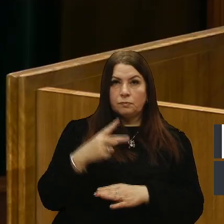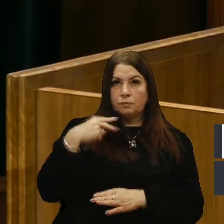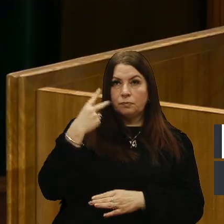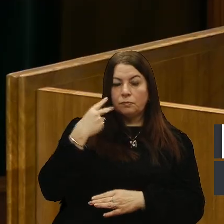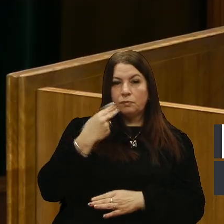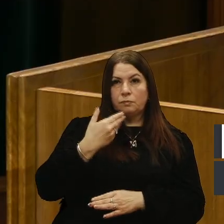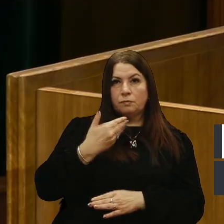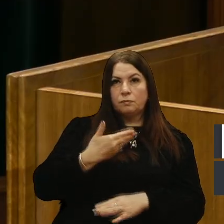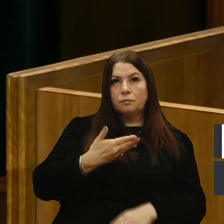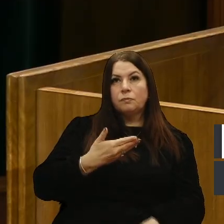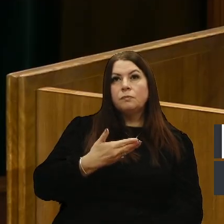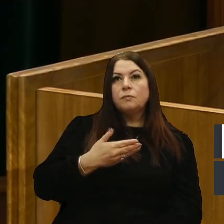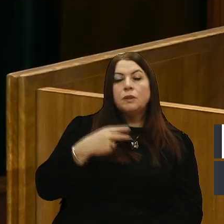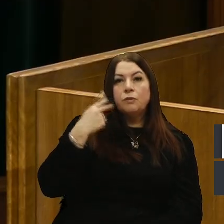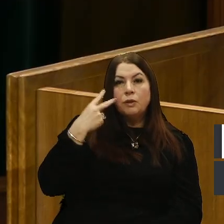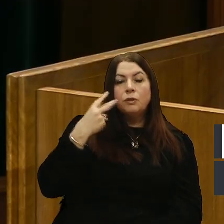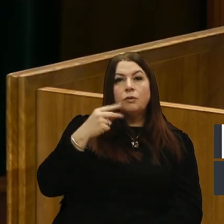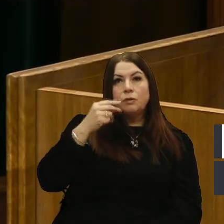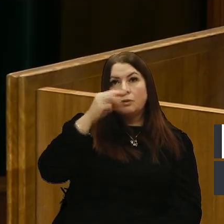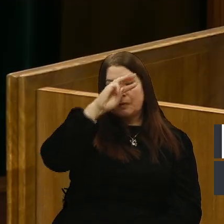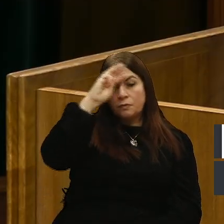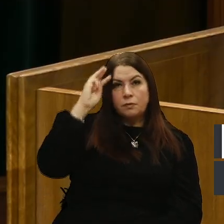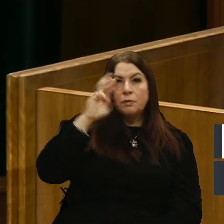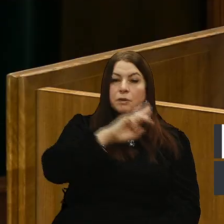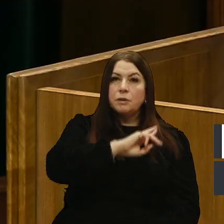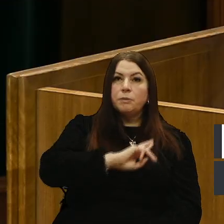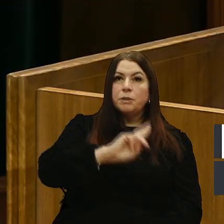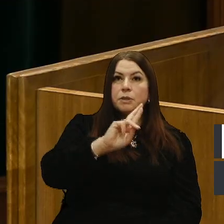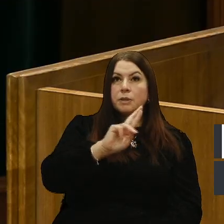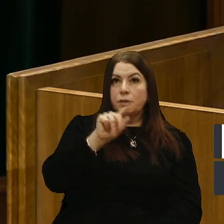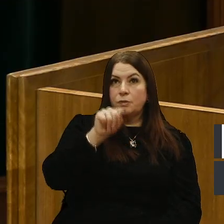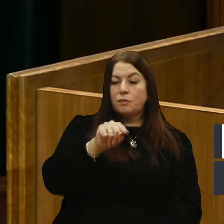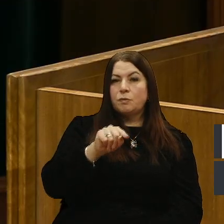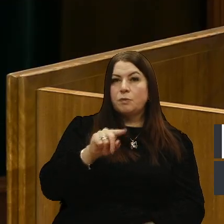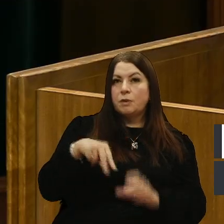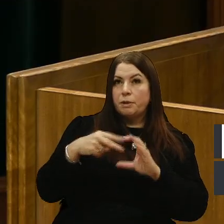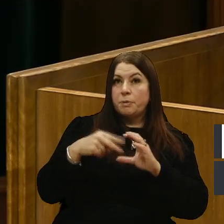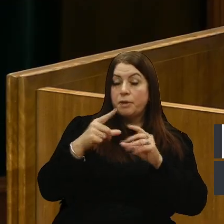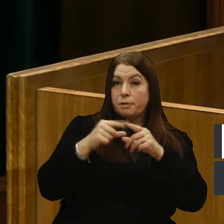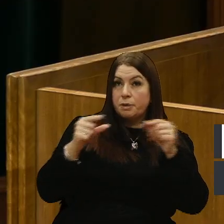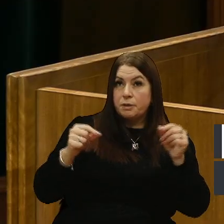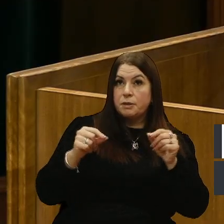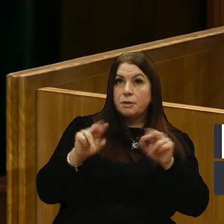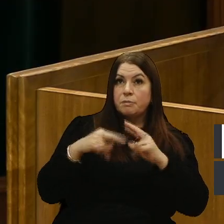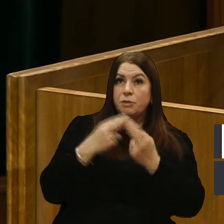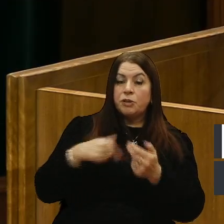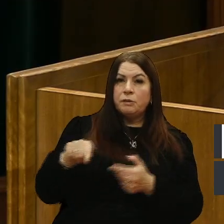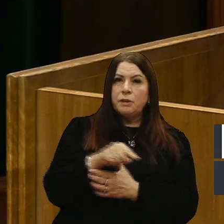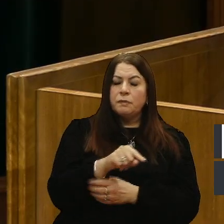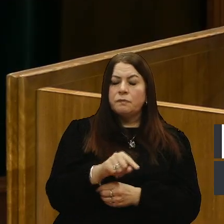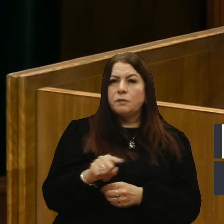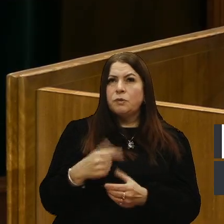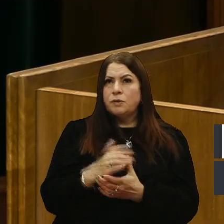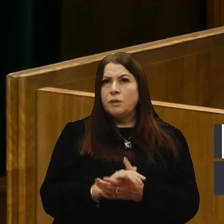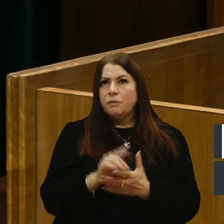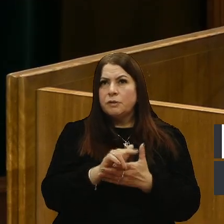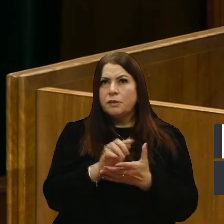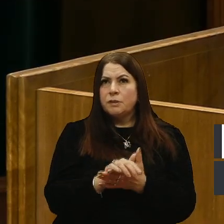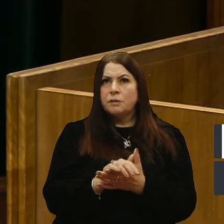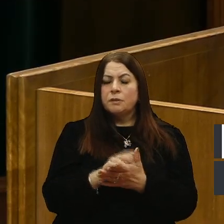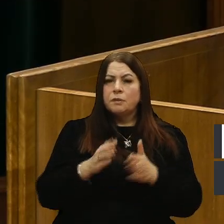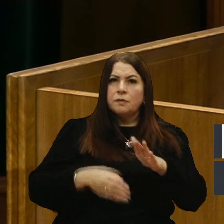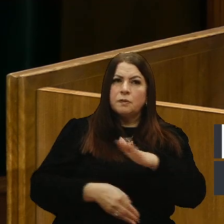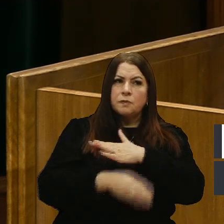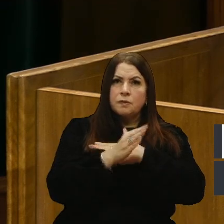Juliano Valim, estive em Brasília representando a Câmara Municipal de Caxias do Sul em uma agenda histórica para o Legislativo. Uma